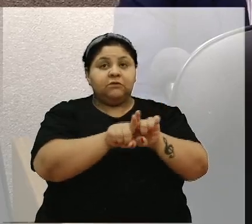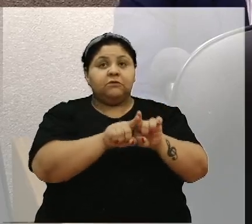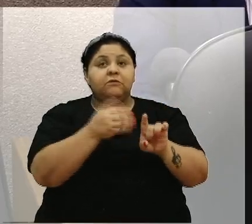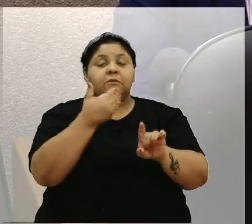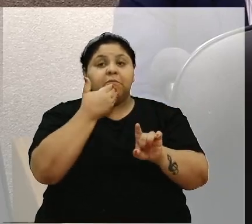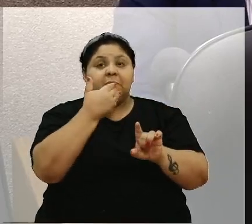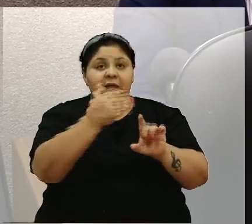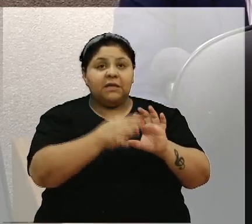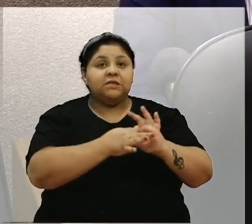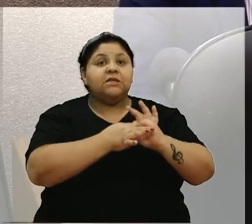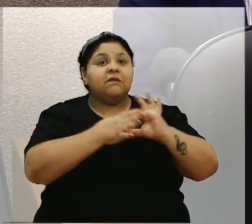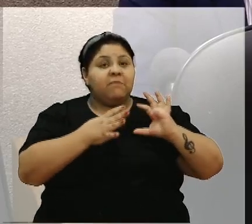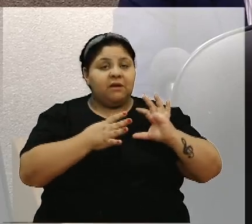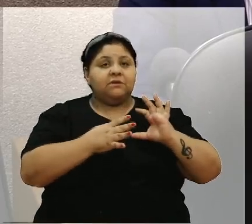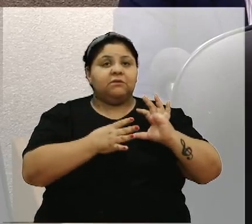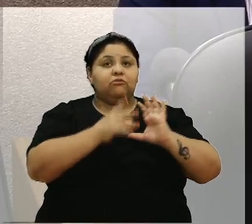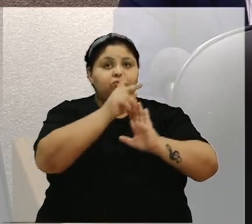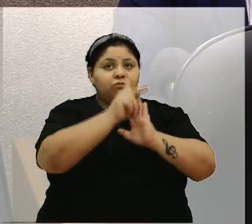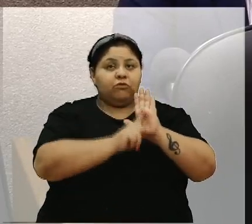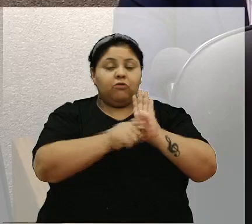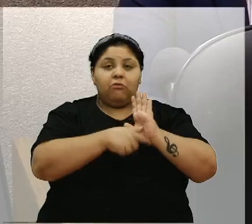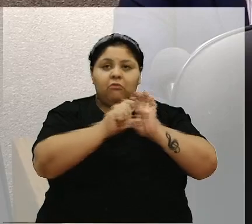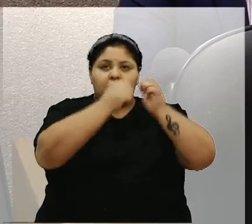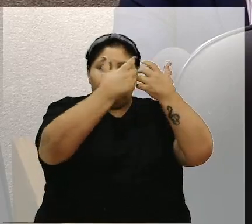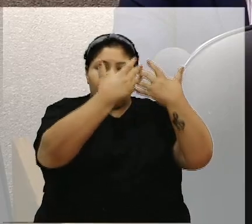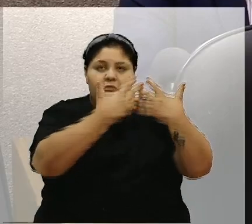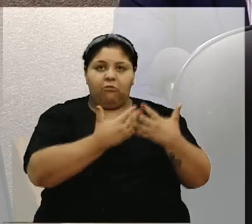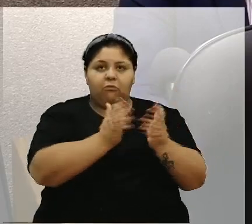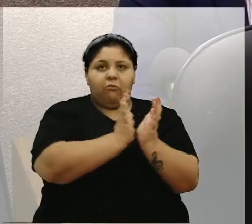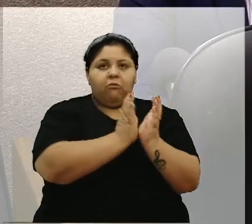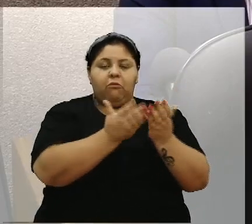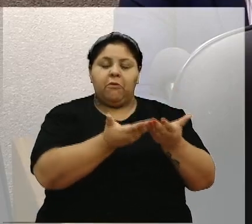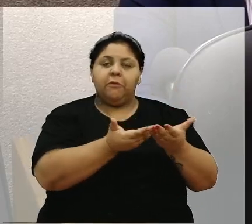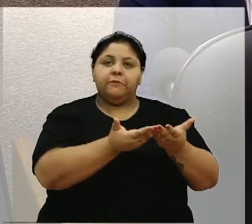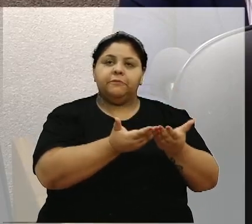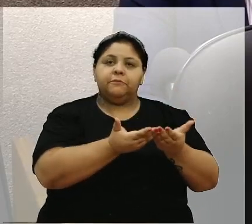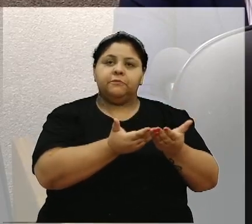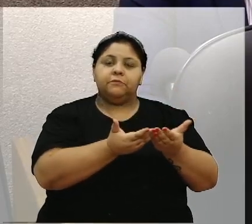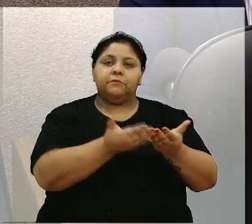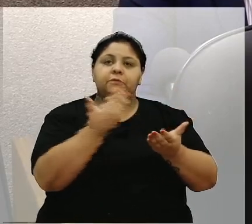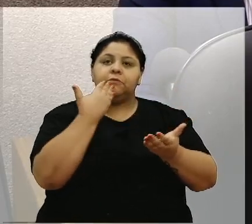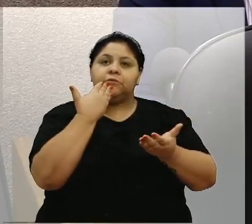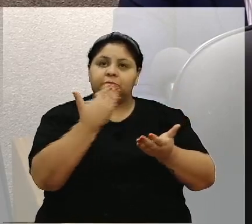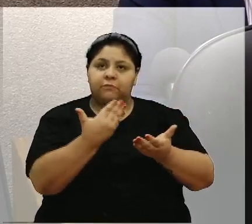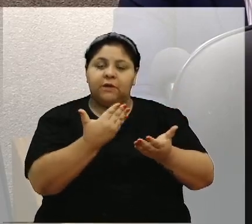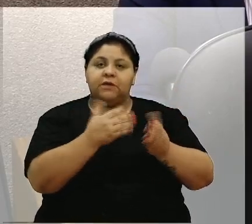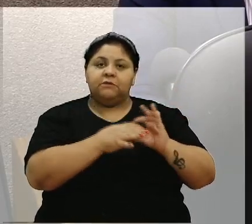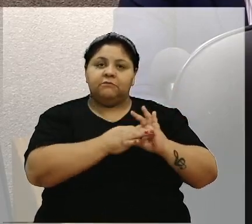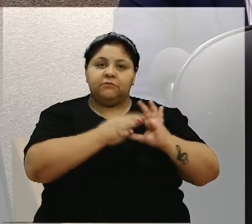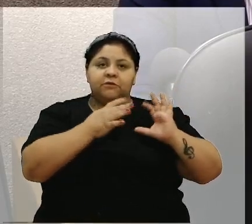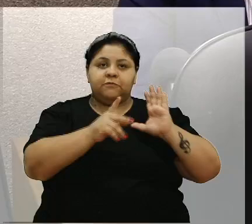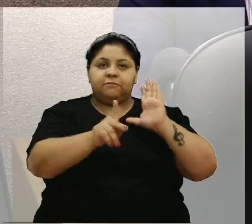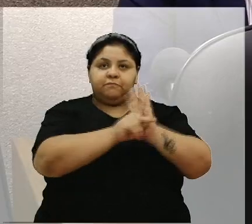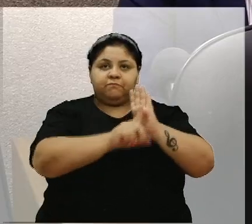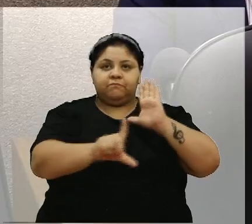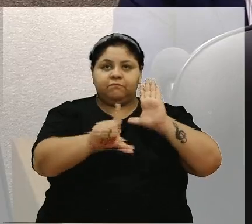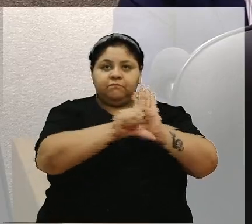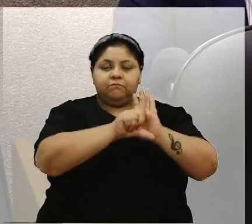sua constitucionalidade. Ante ao exposto, esta comissão manifesta-se de forma favorável ao projeto de